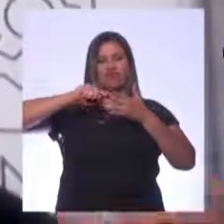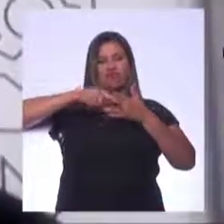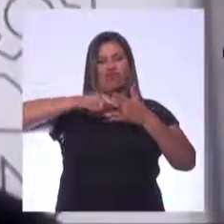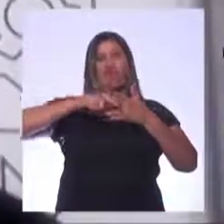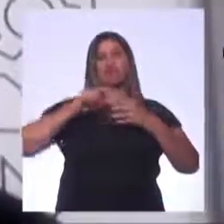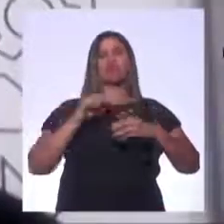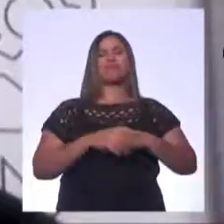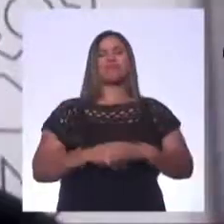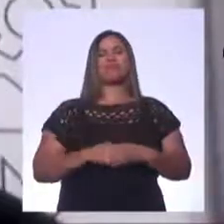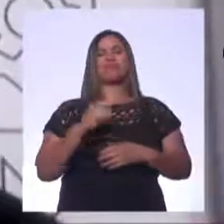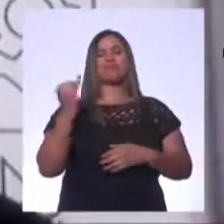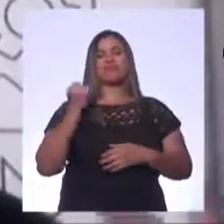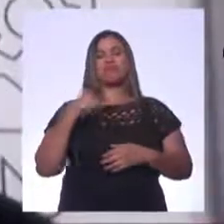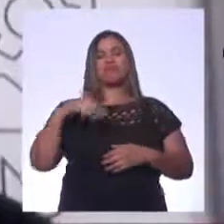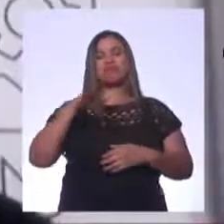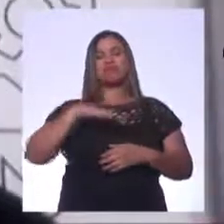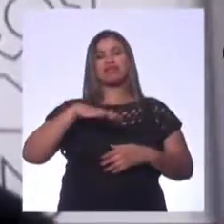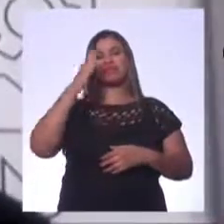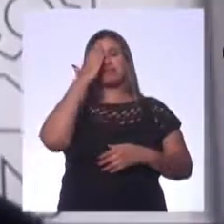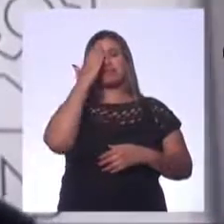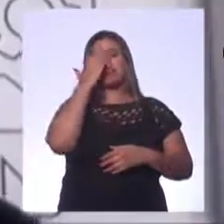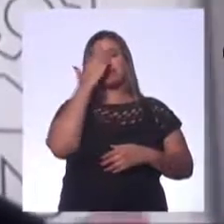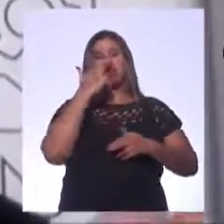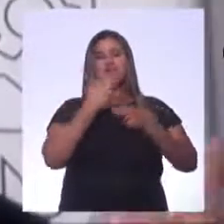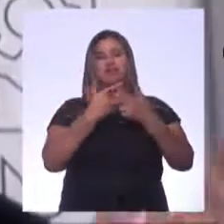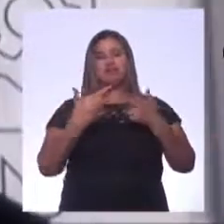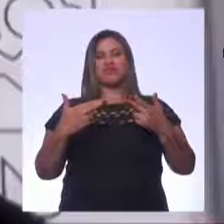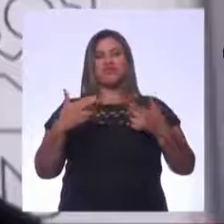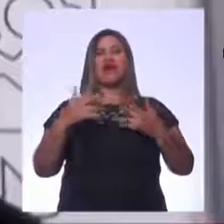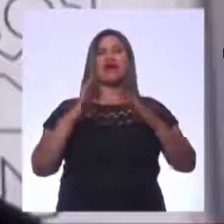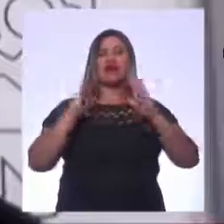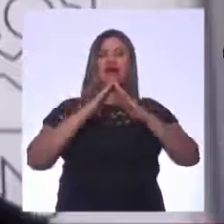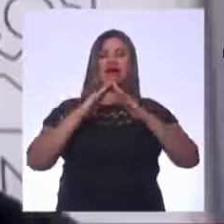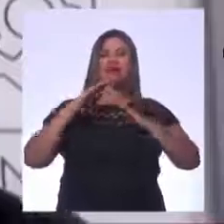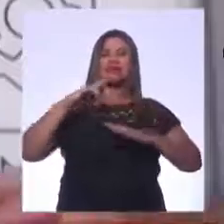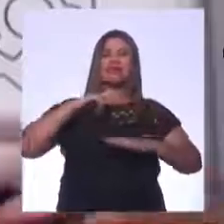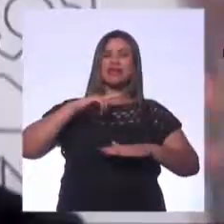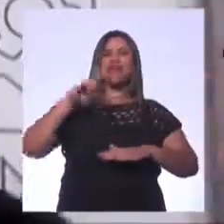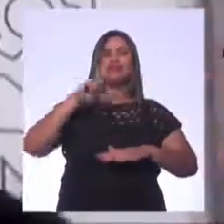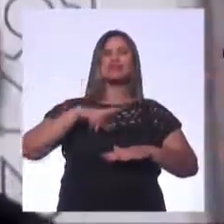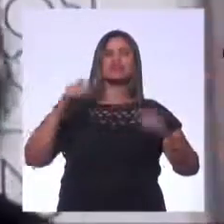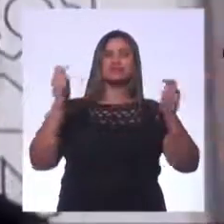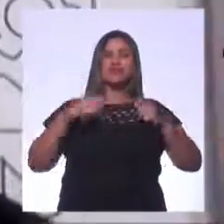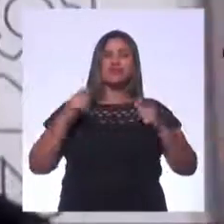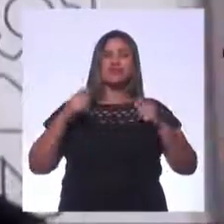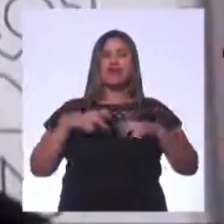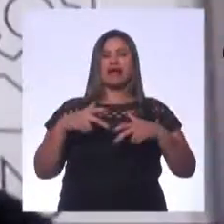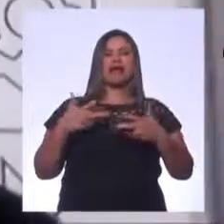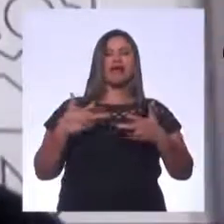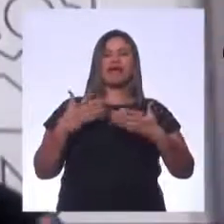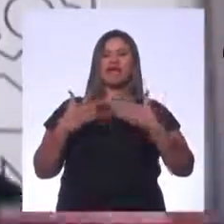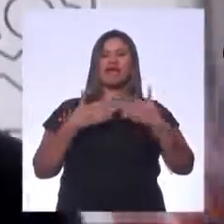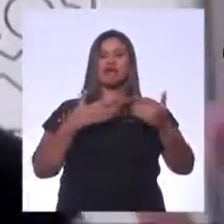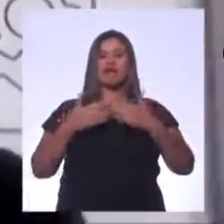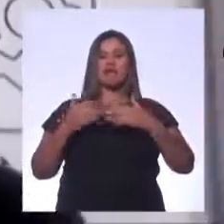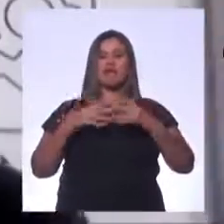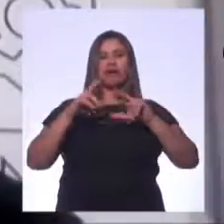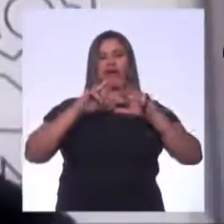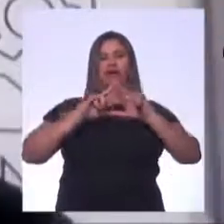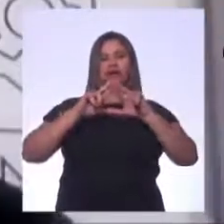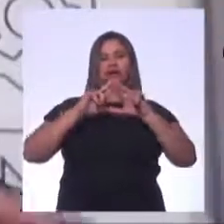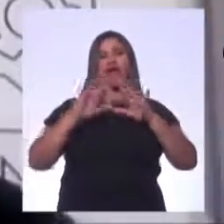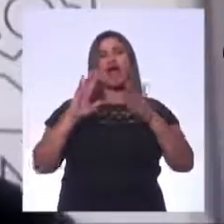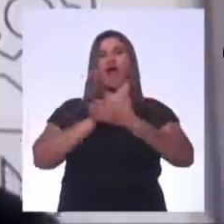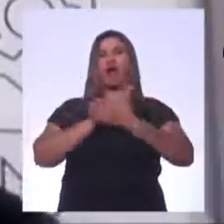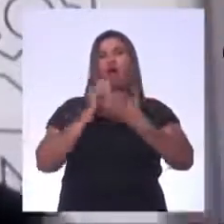que nós podemos utilizar coisas que nós temos na nossa casa, a sucata mesmo. Se tiver que